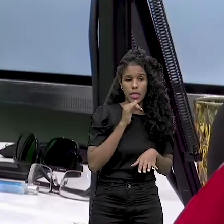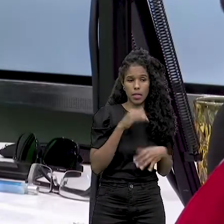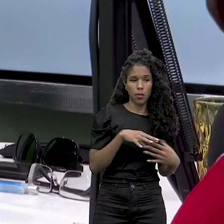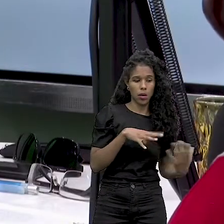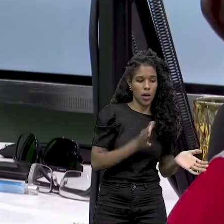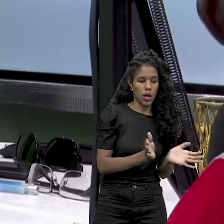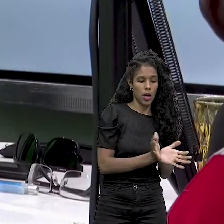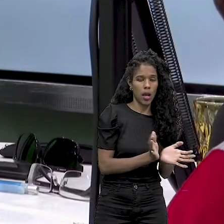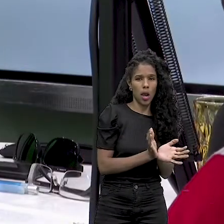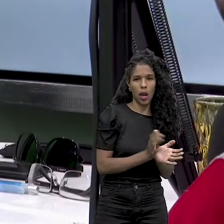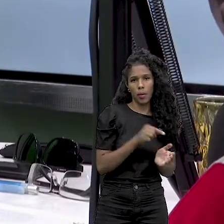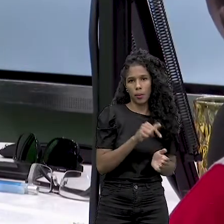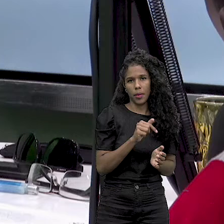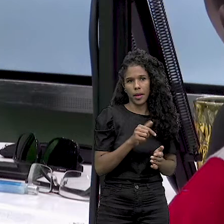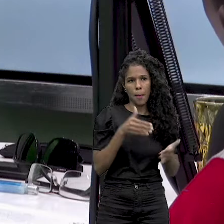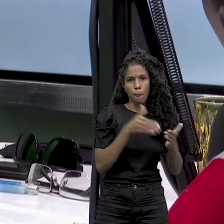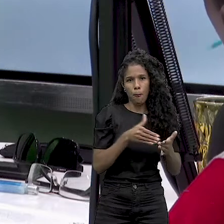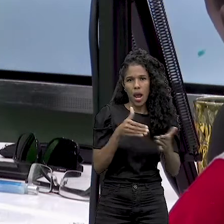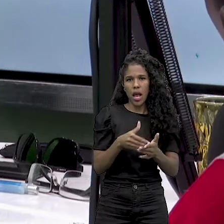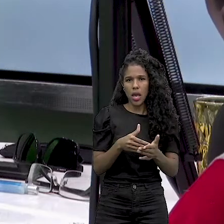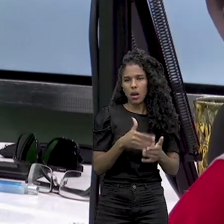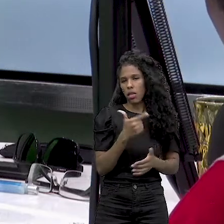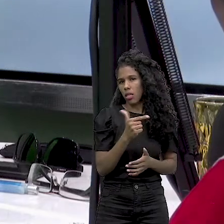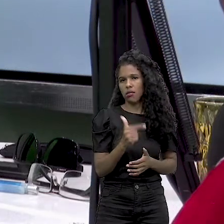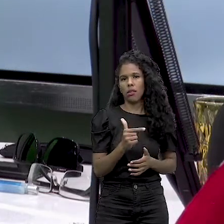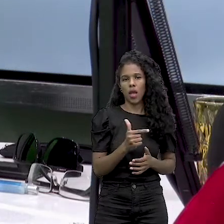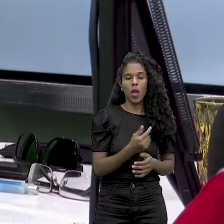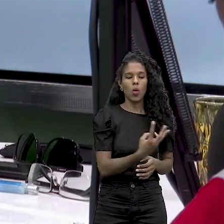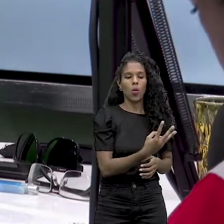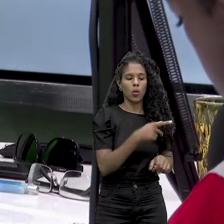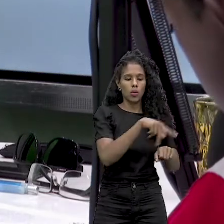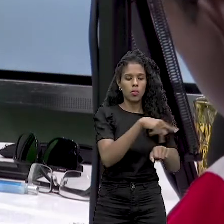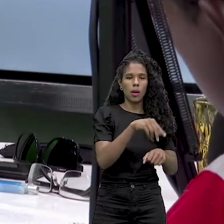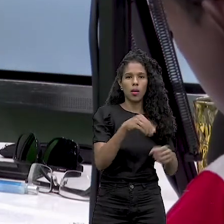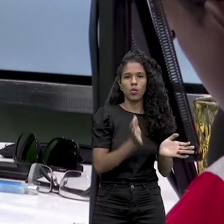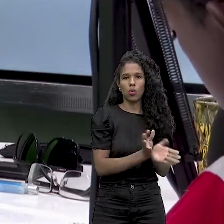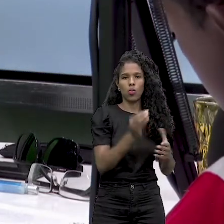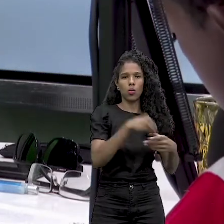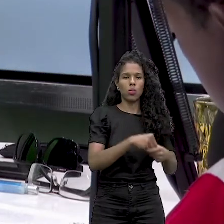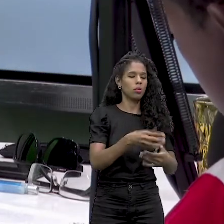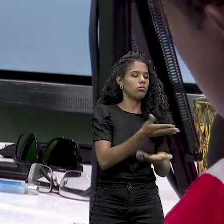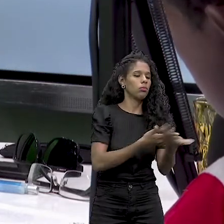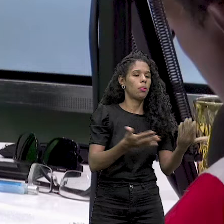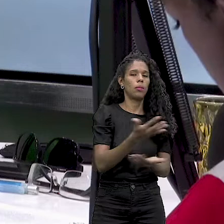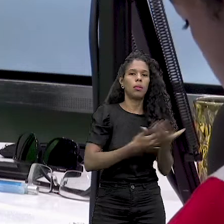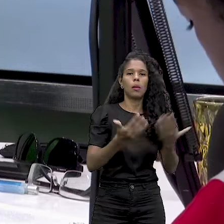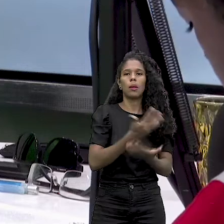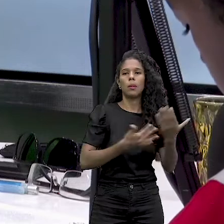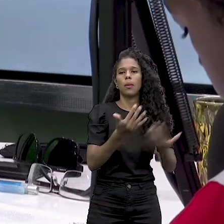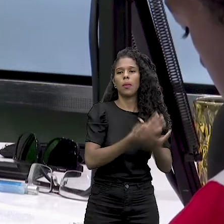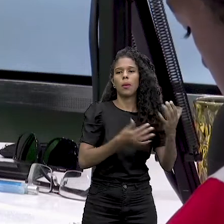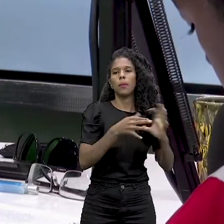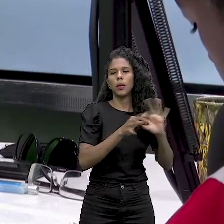entrar um produto no país, o produto tem que ter a qualidade A. para entrar no outro país, aquele bloco tem que ter a